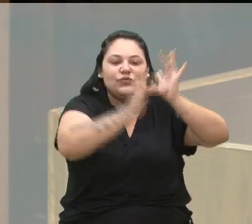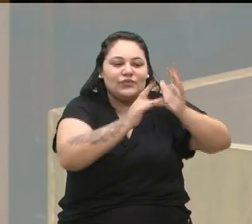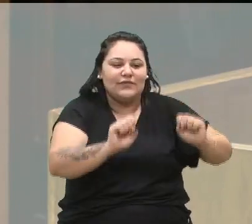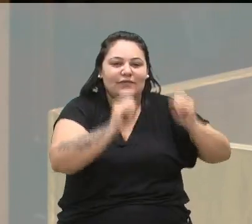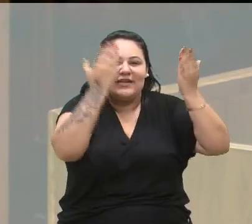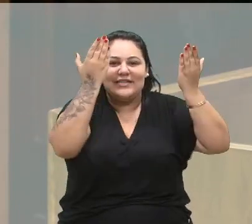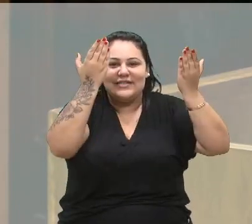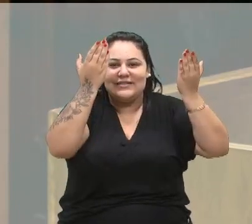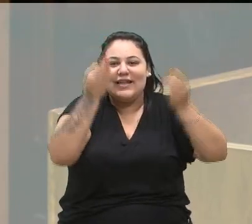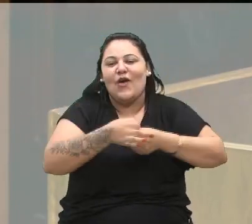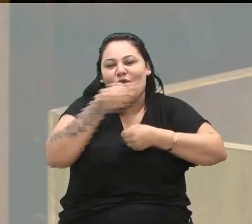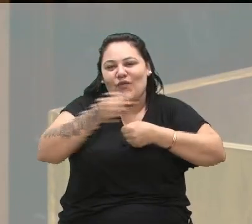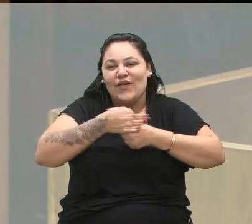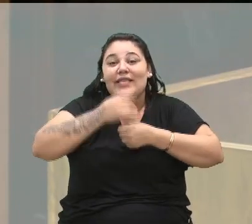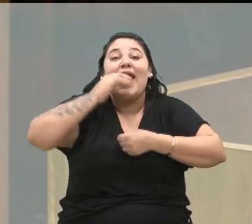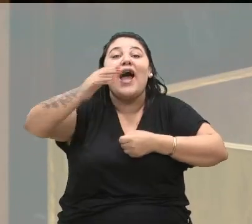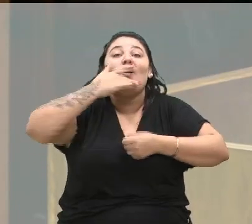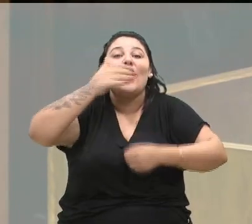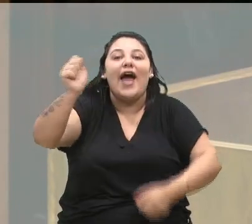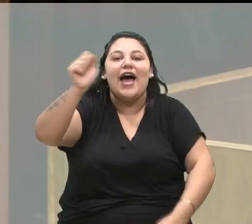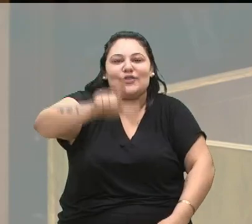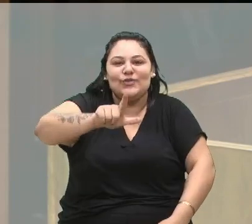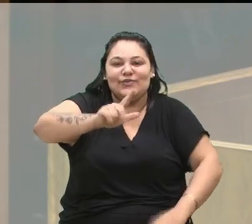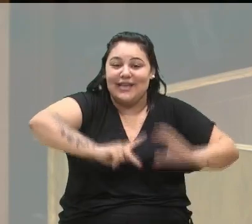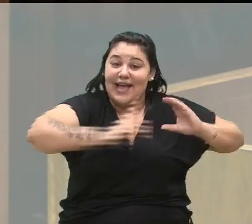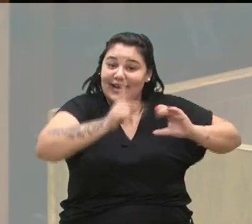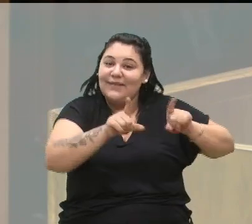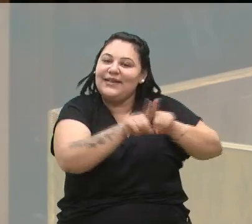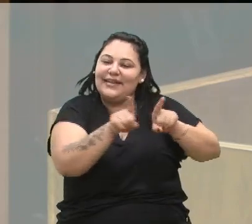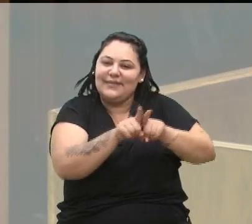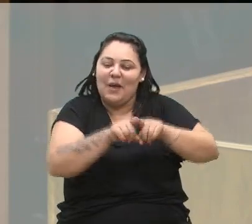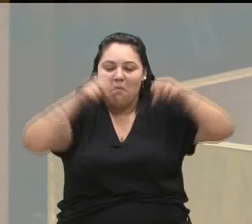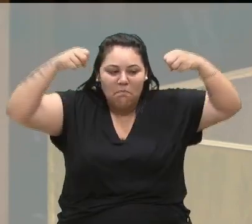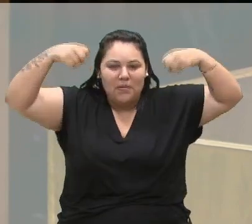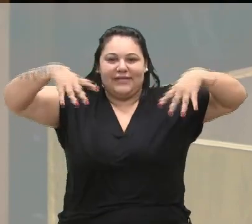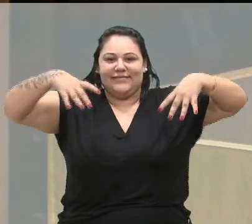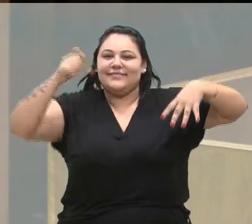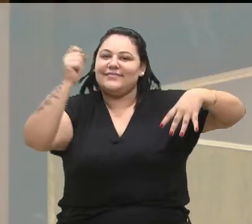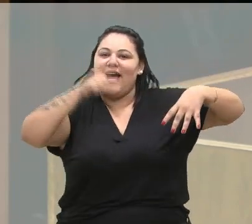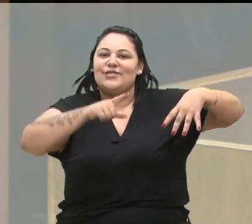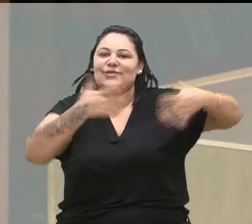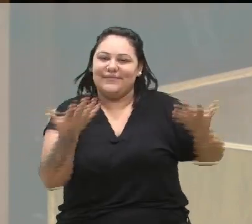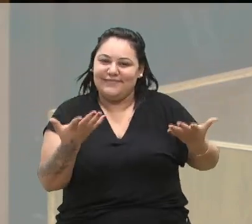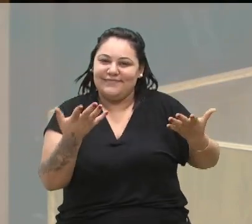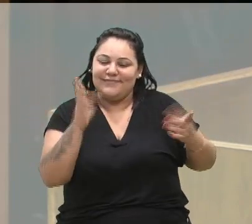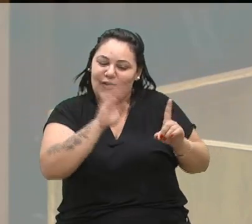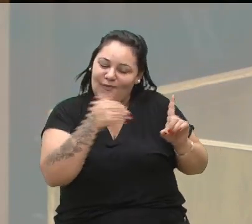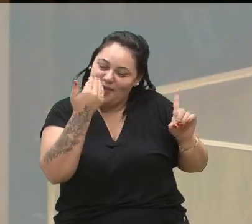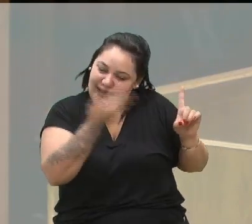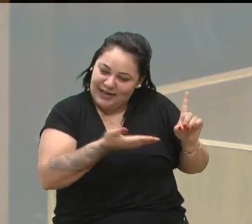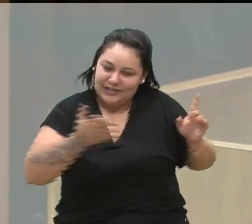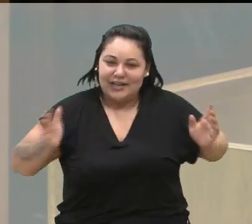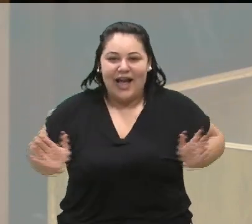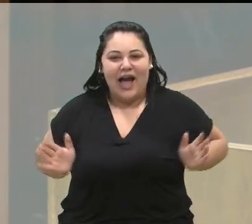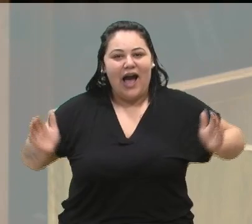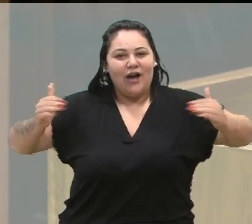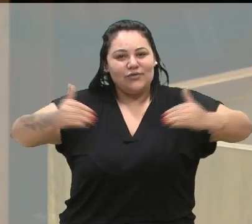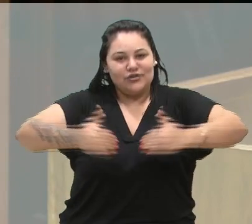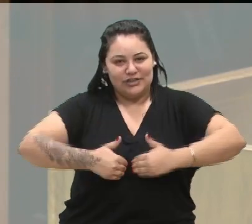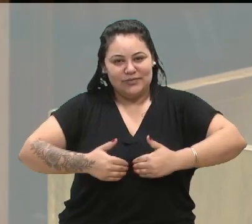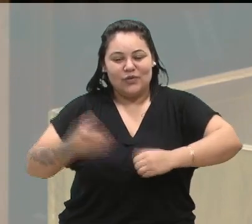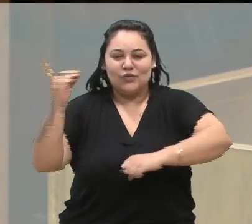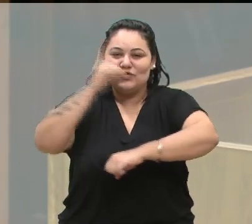azul, e aqui a Câmara de Vereadores também estará, né, com a cor azul, em alusão, então, ao Dia